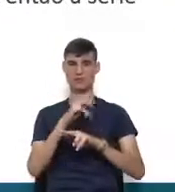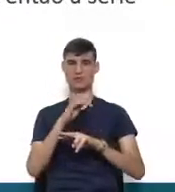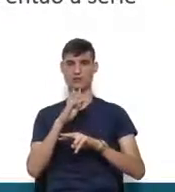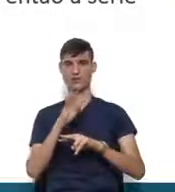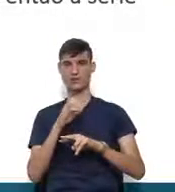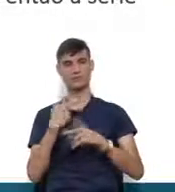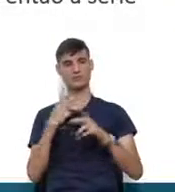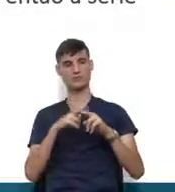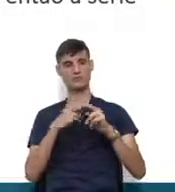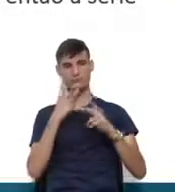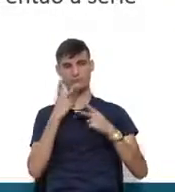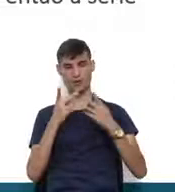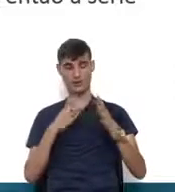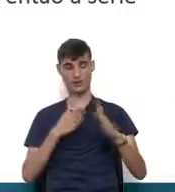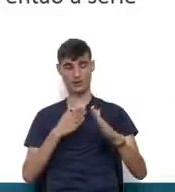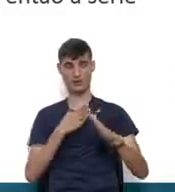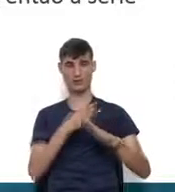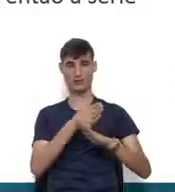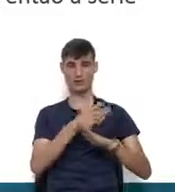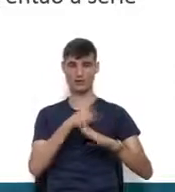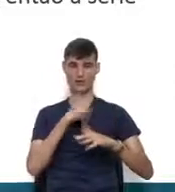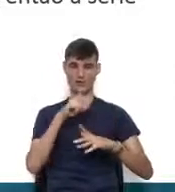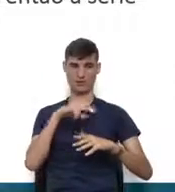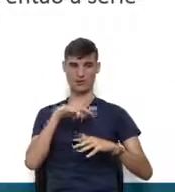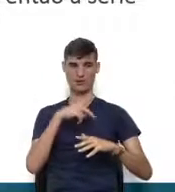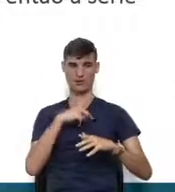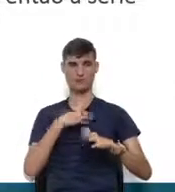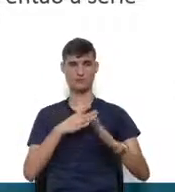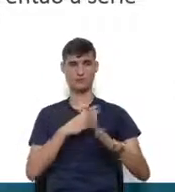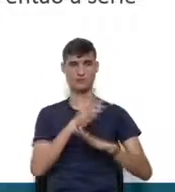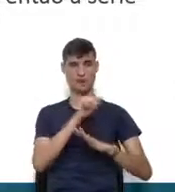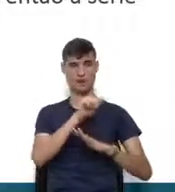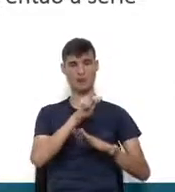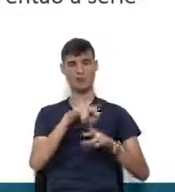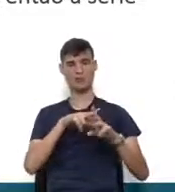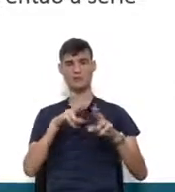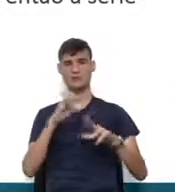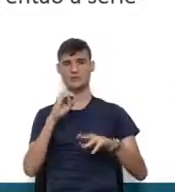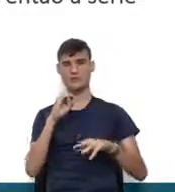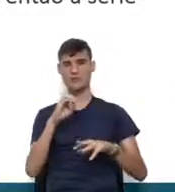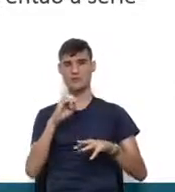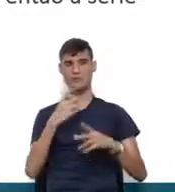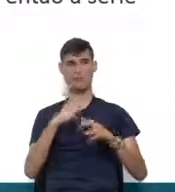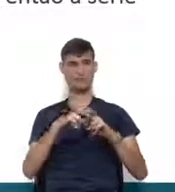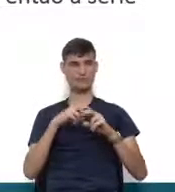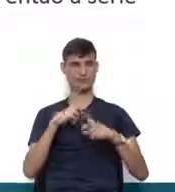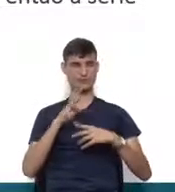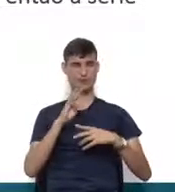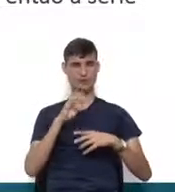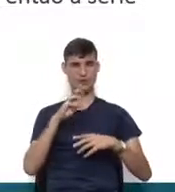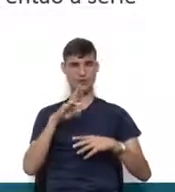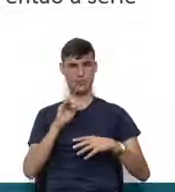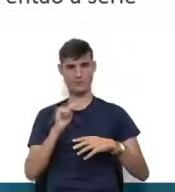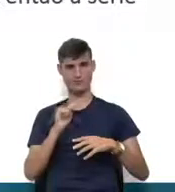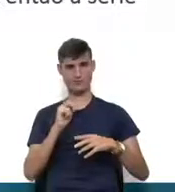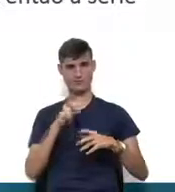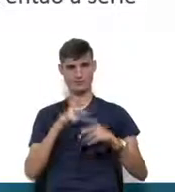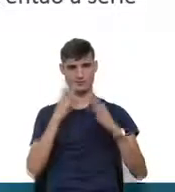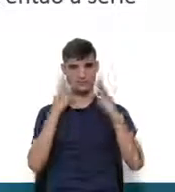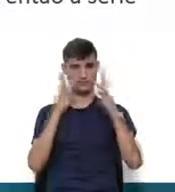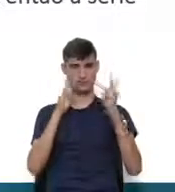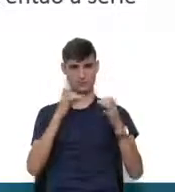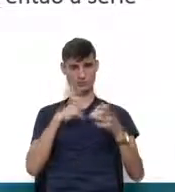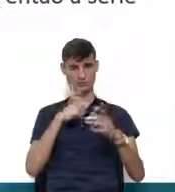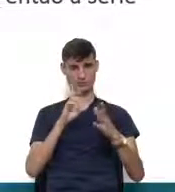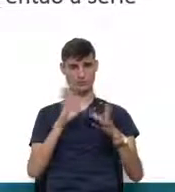que o limite, quando n tende ao infinito de A, é igual a 0. E como esse teorema, se o termo geral da